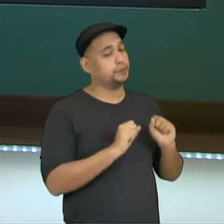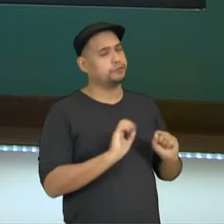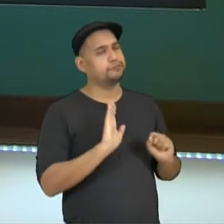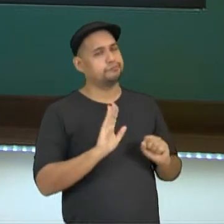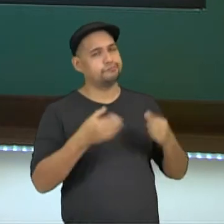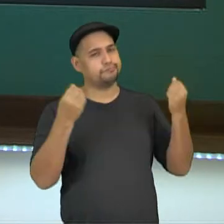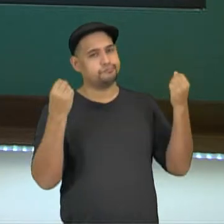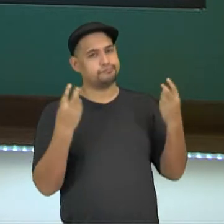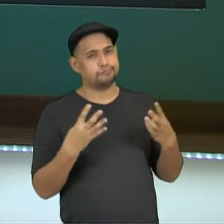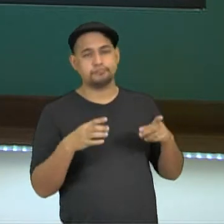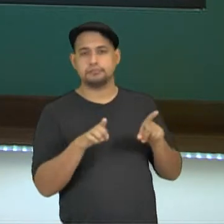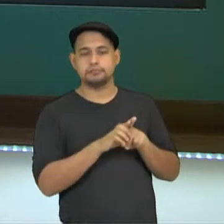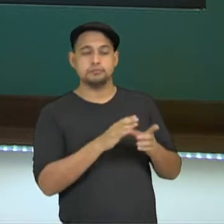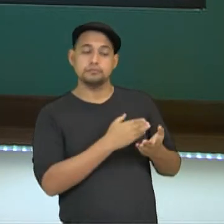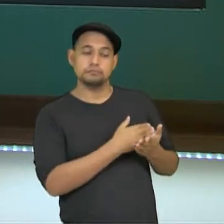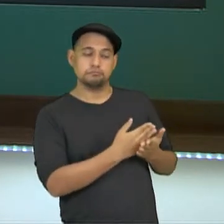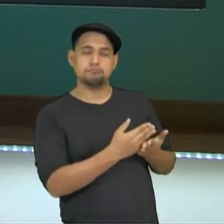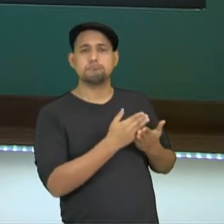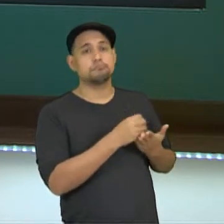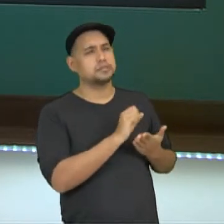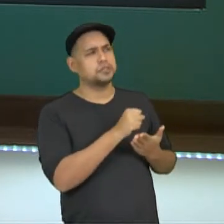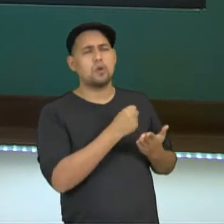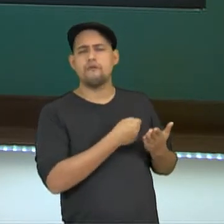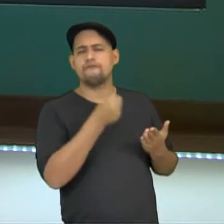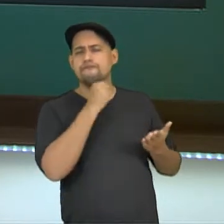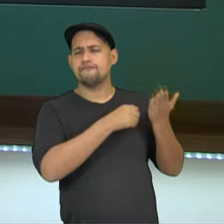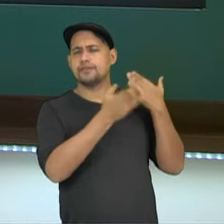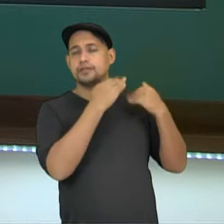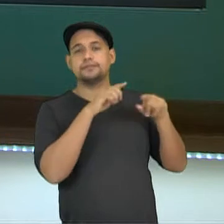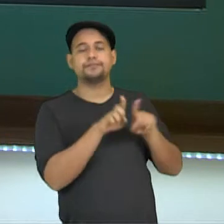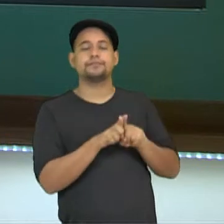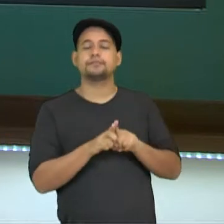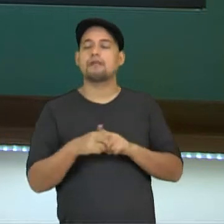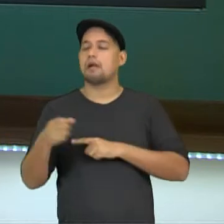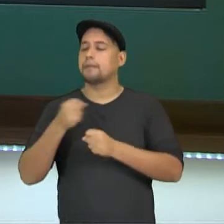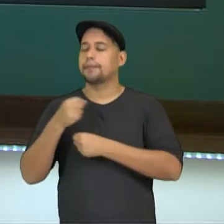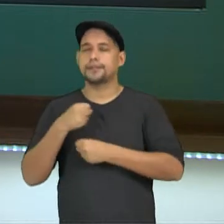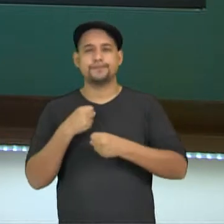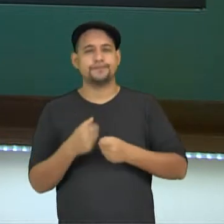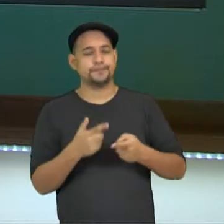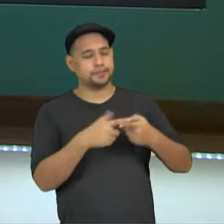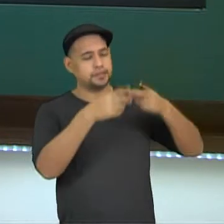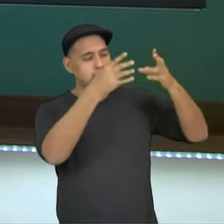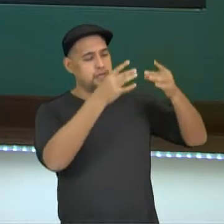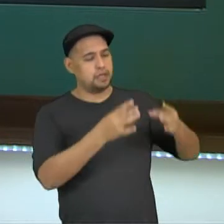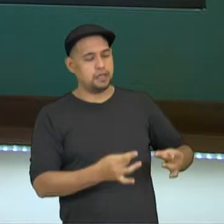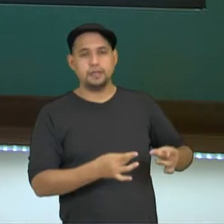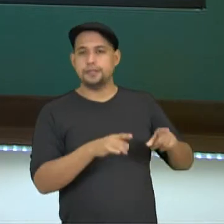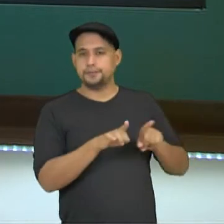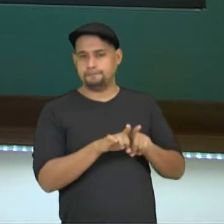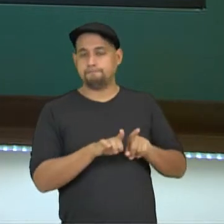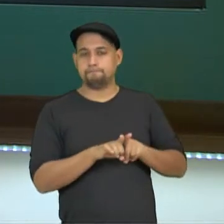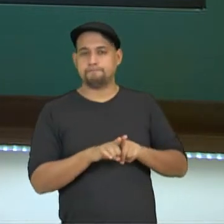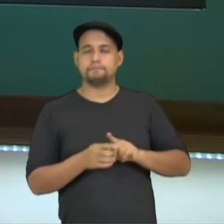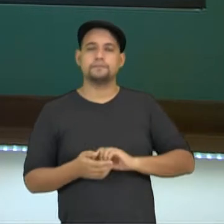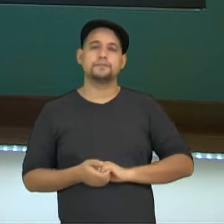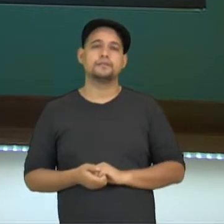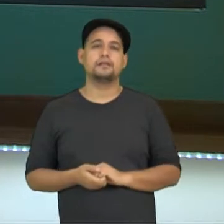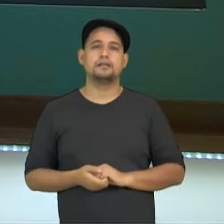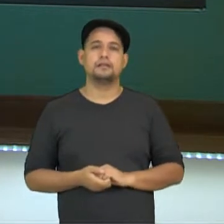eu já comentei, um fato recente ou não, e a reportagem ela vai trazer ali problematização e argumentos dos